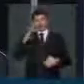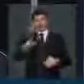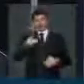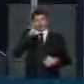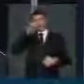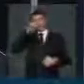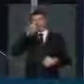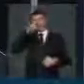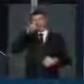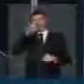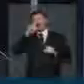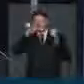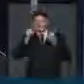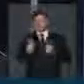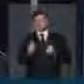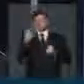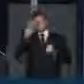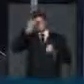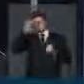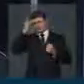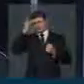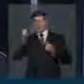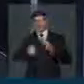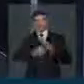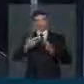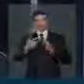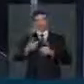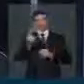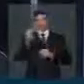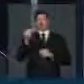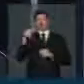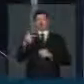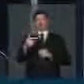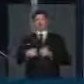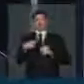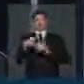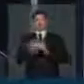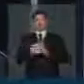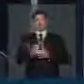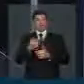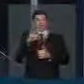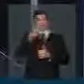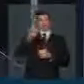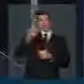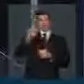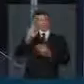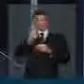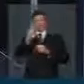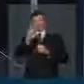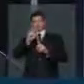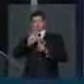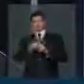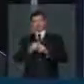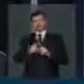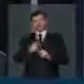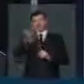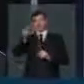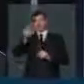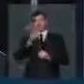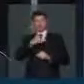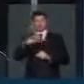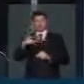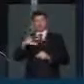é gravíssima. Pessoas que não têm posses, pagam R$ 200 por mês para ver planos